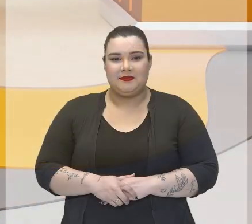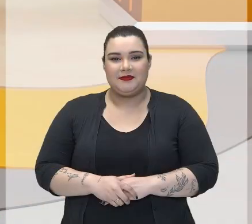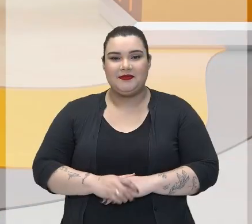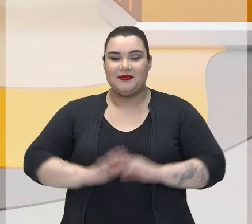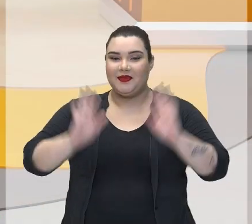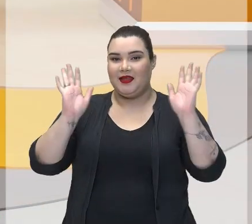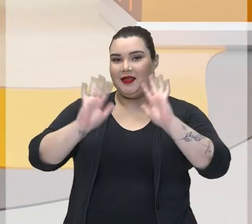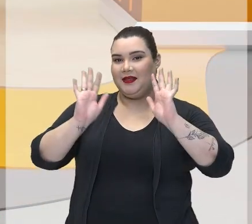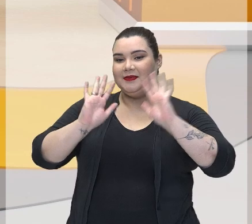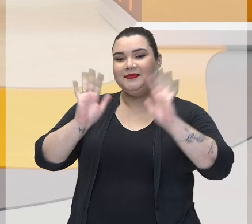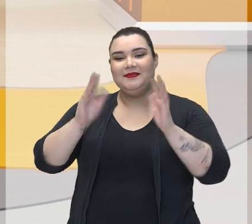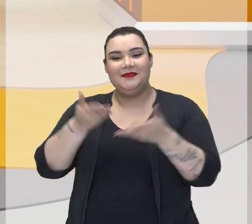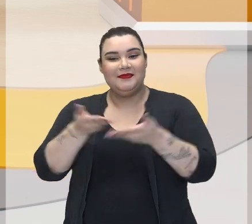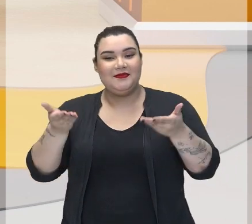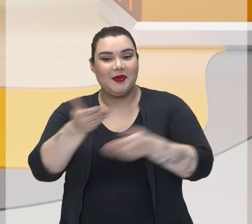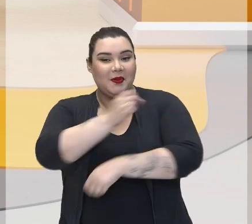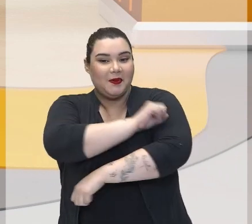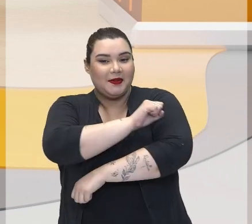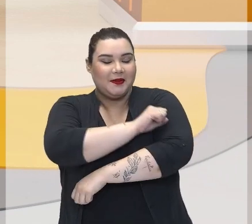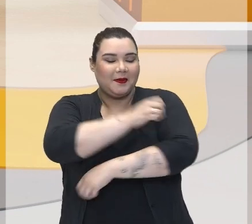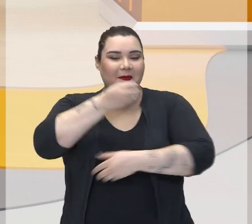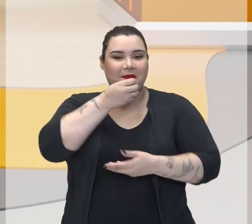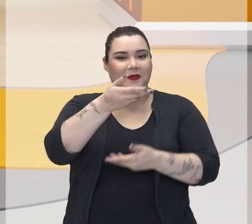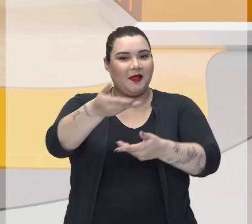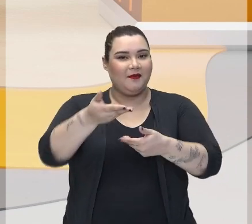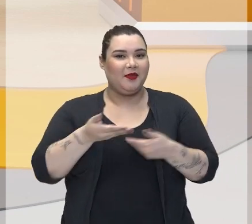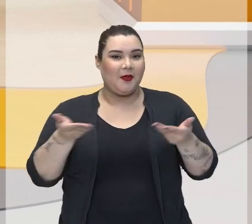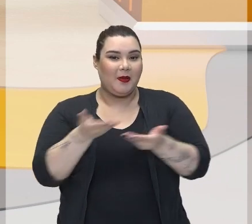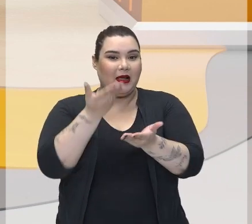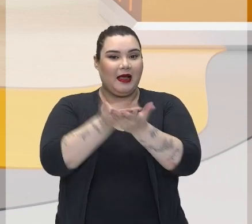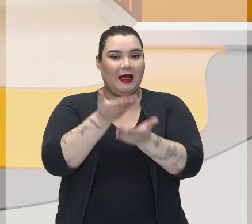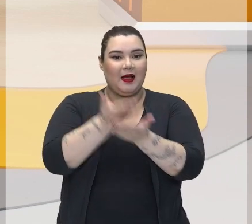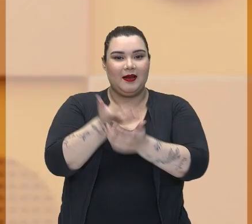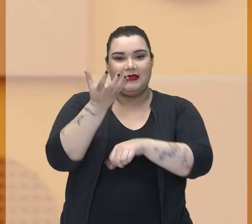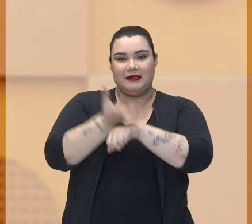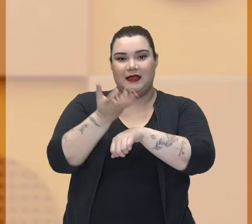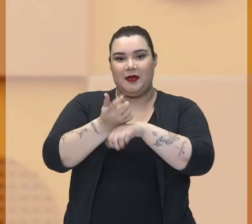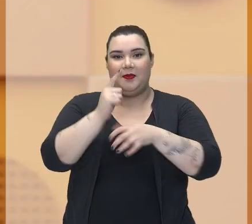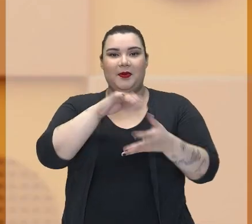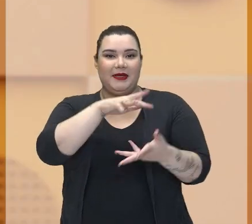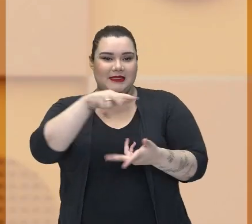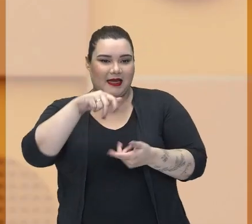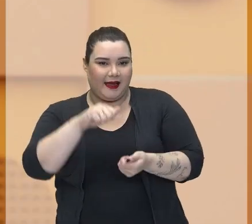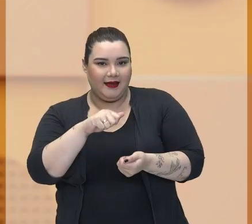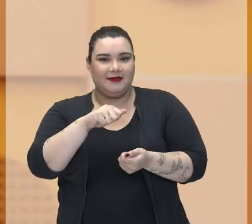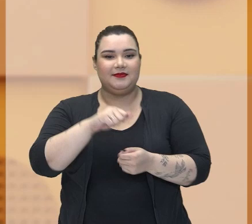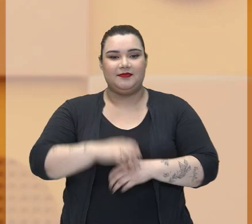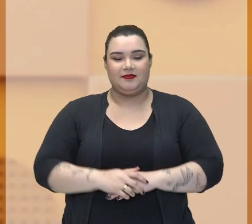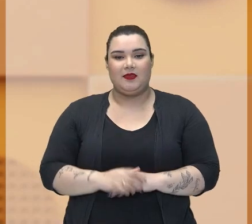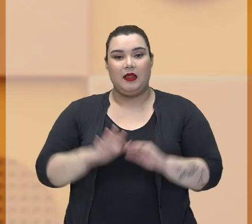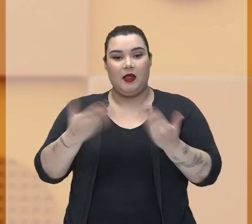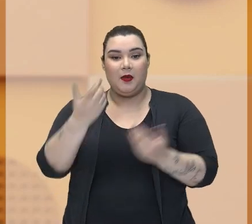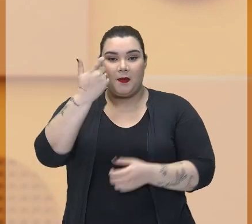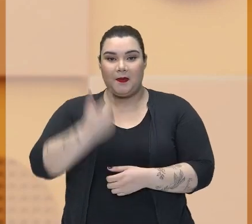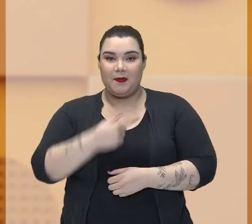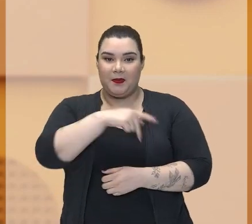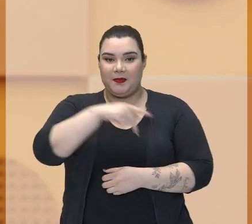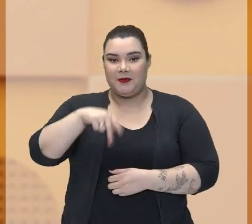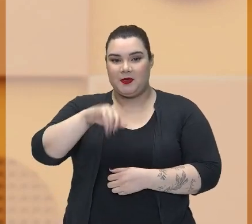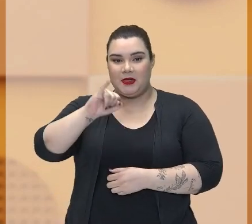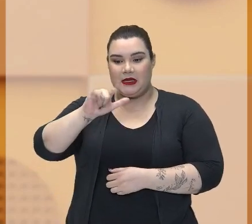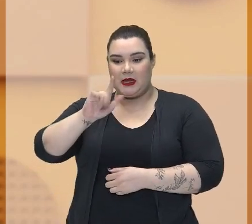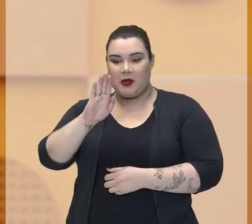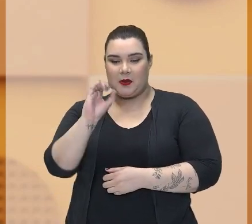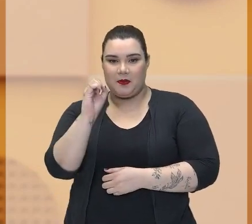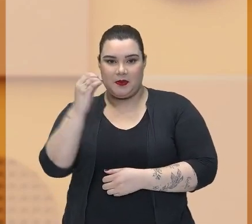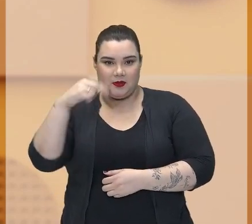Olá, galerinha do oitavo ano, sejam bem-vindos às nossas aulas de Geografia. Eu sou o professor Wilson do Nascimento, do componente de